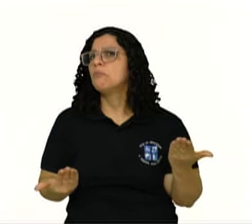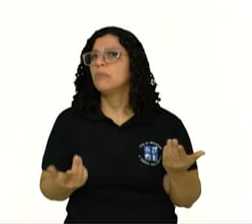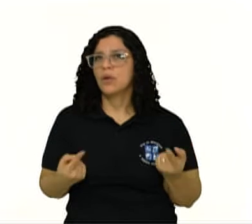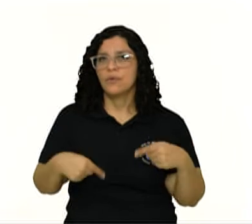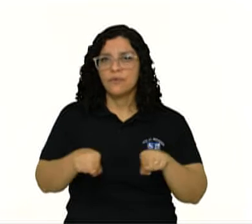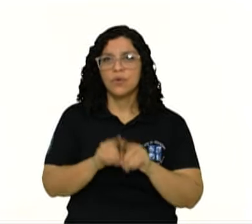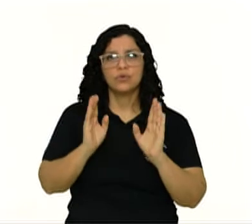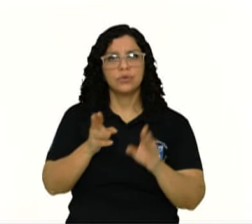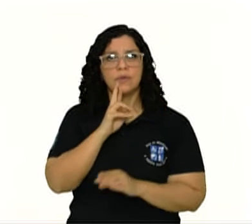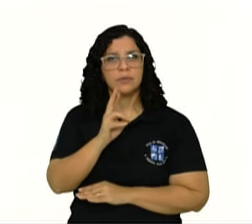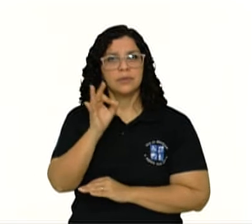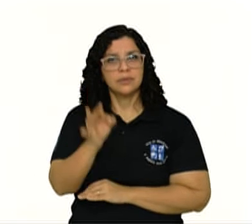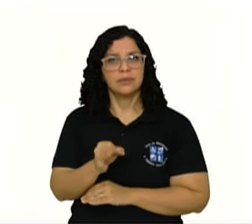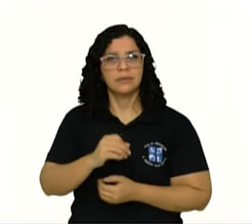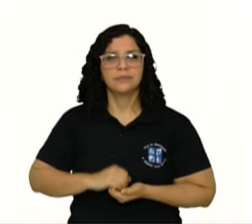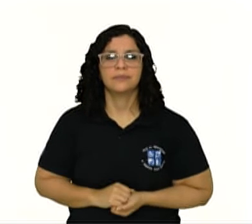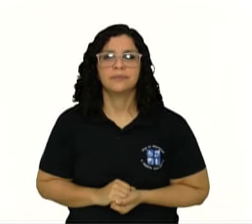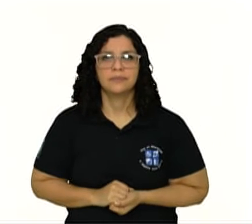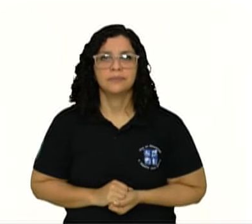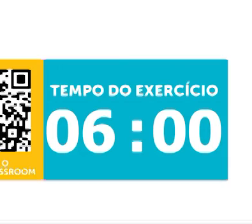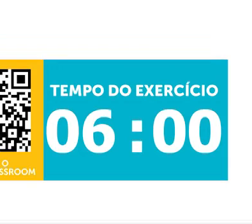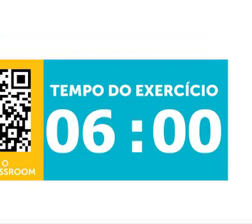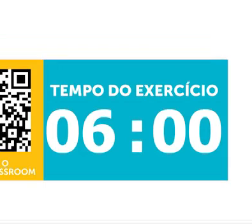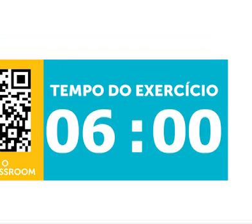nós voltamos com a alternativa correta.